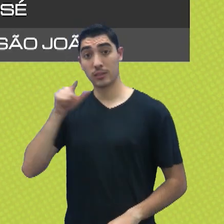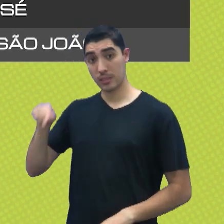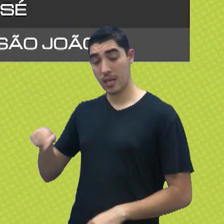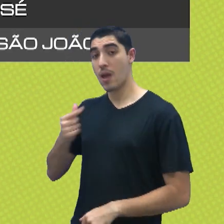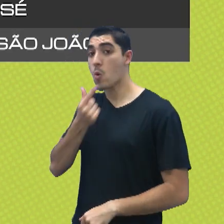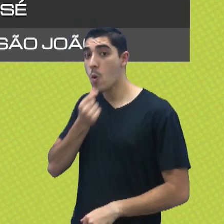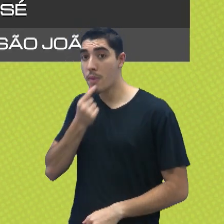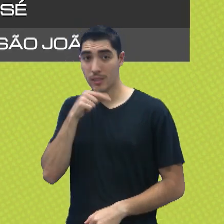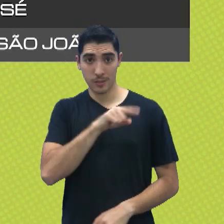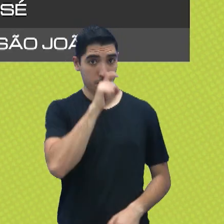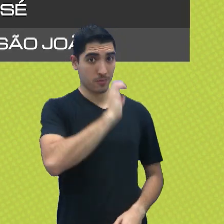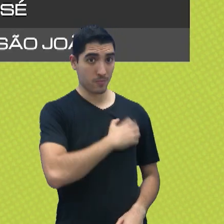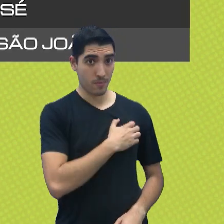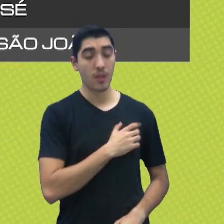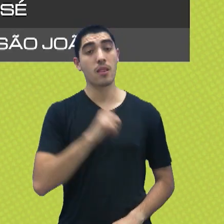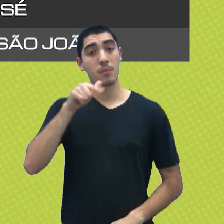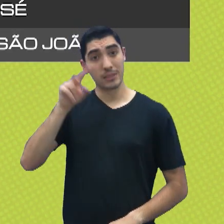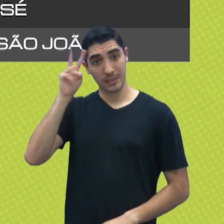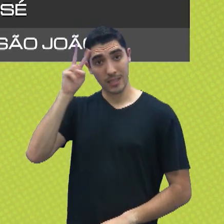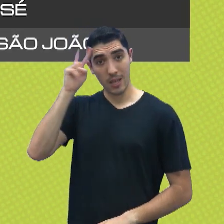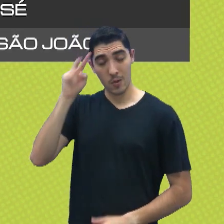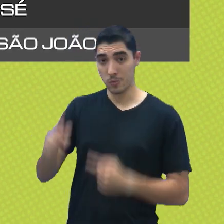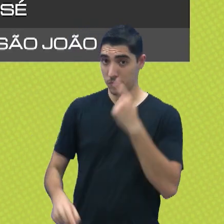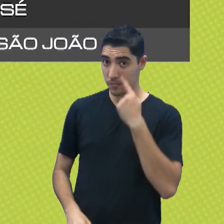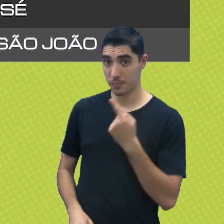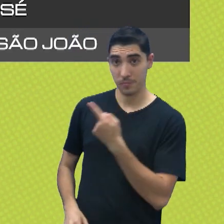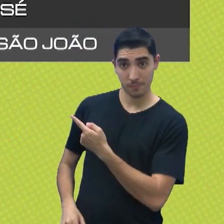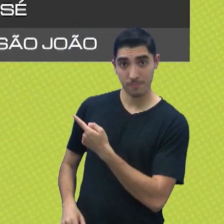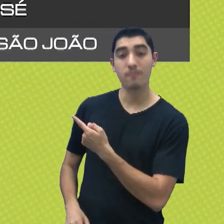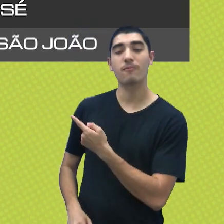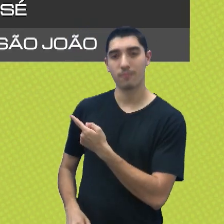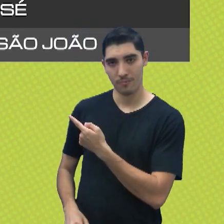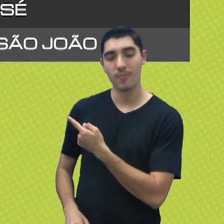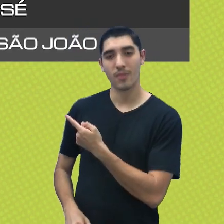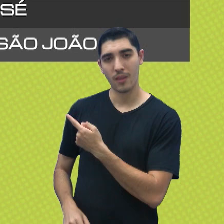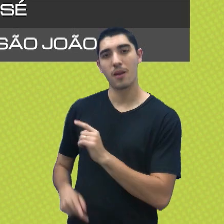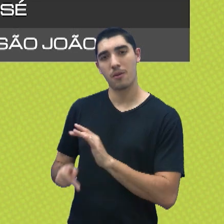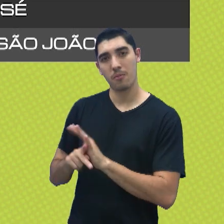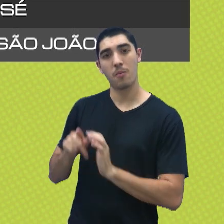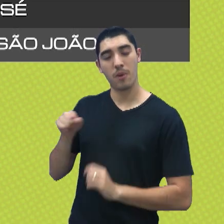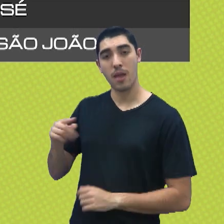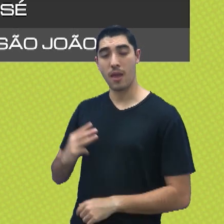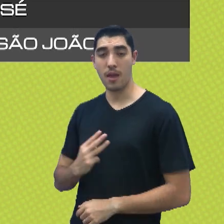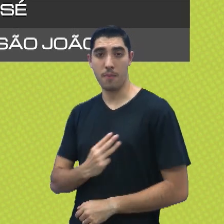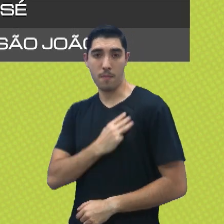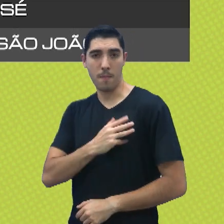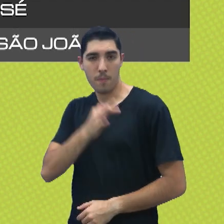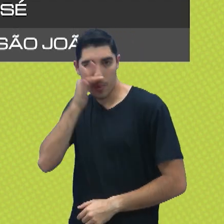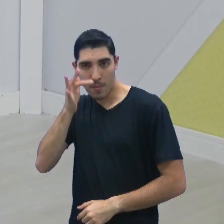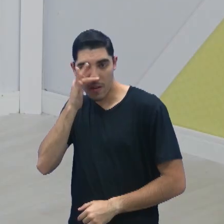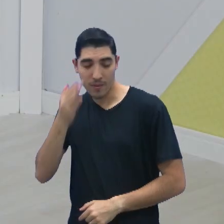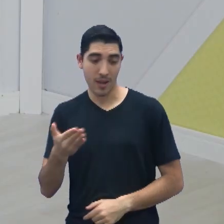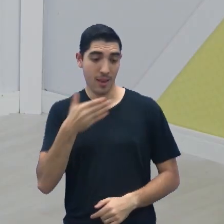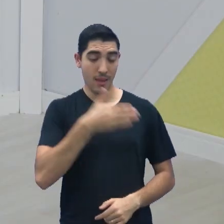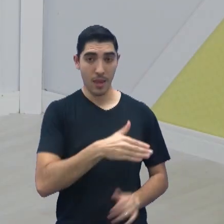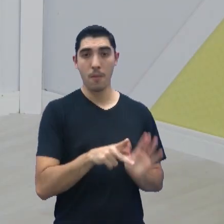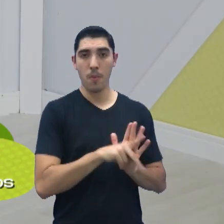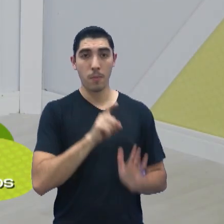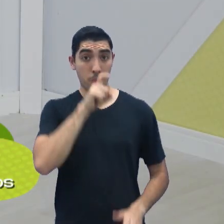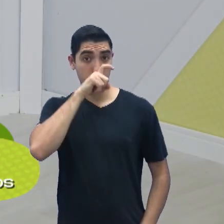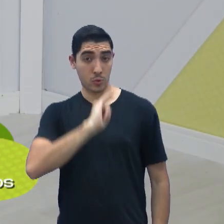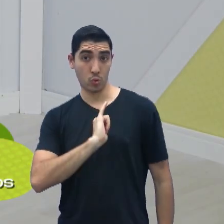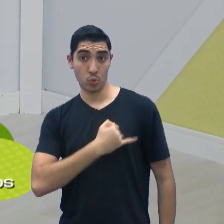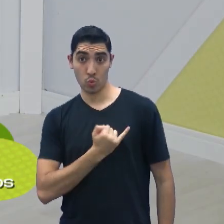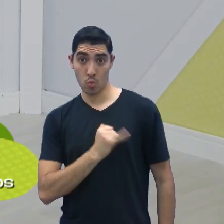Na segunda-feira o complemento desta primeira rodada, ou jogos de ida das quartas de final, Primavera recebendo o União São João